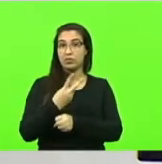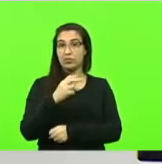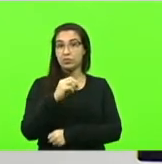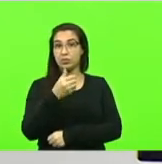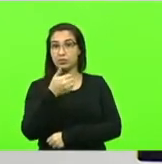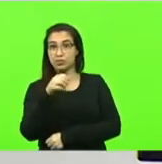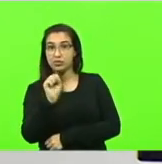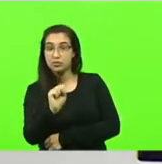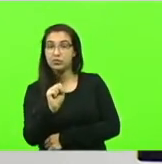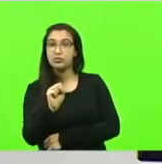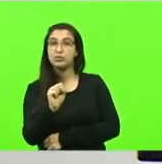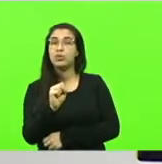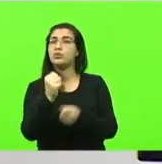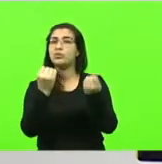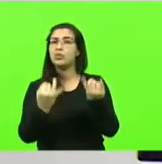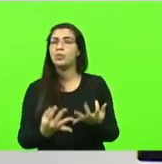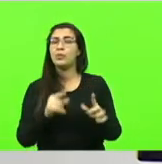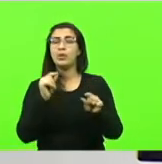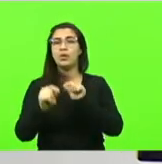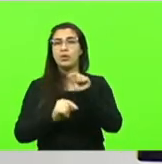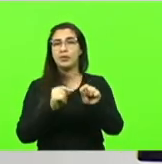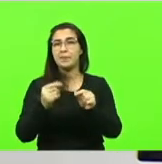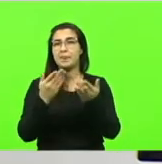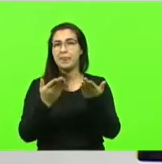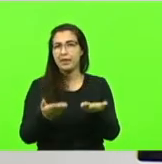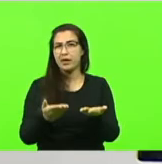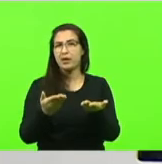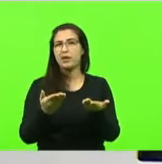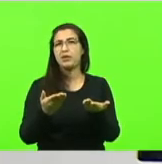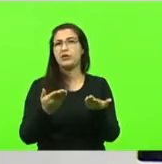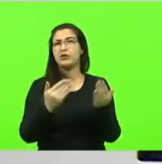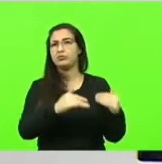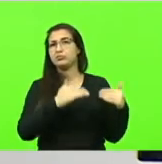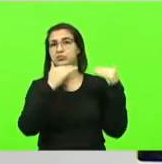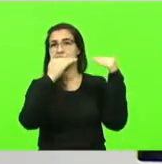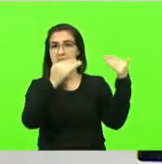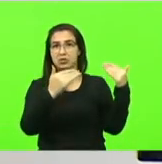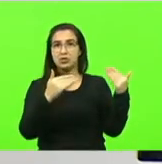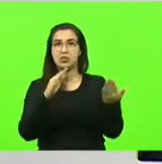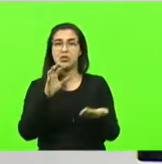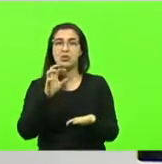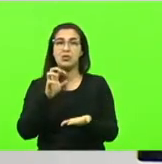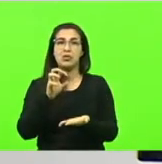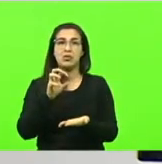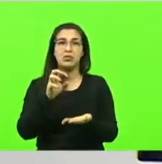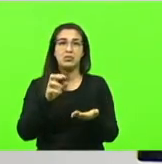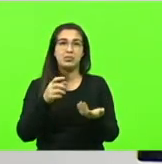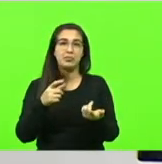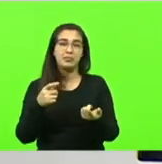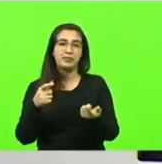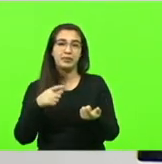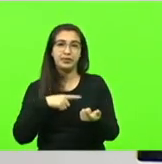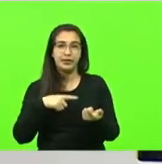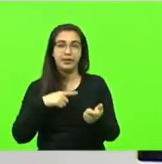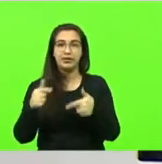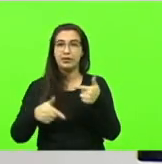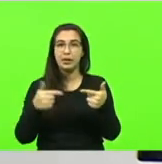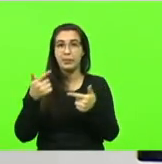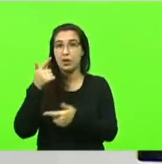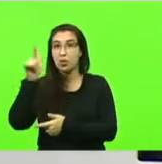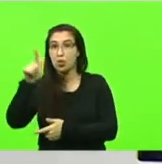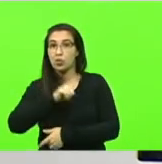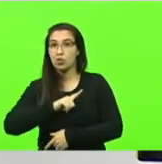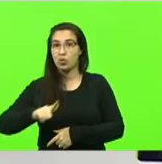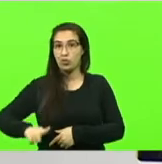que dizia que os oficiais, ao assumirem outra função no governo,